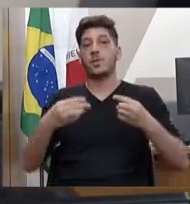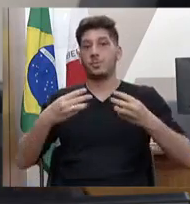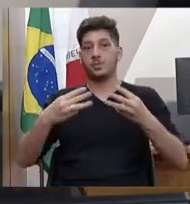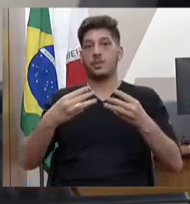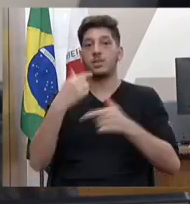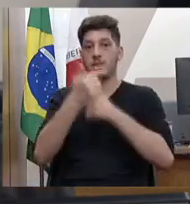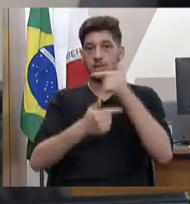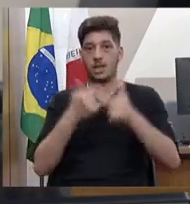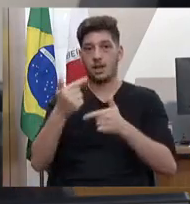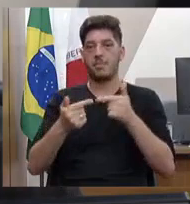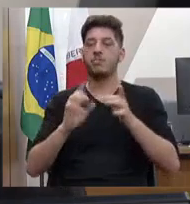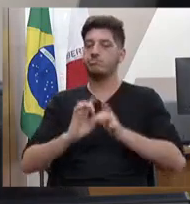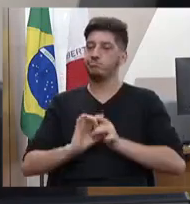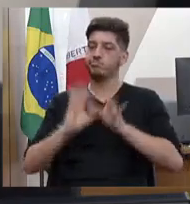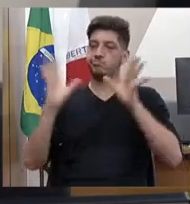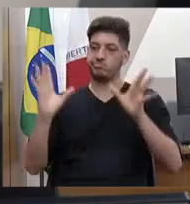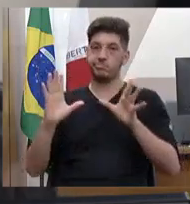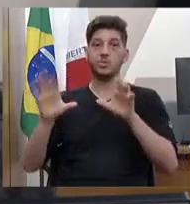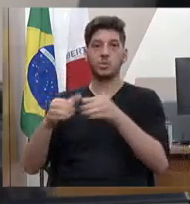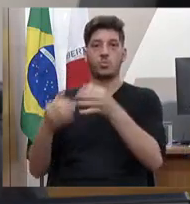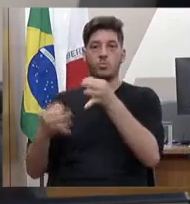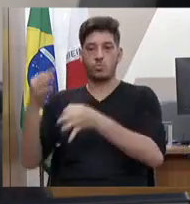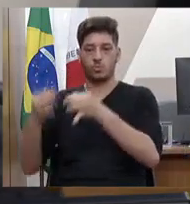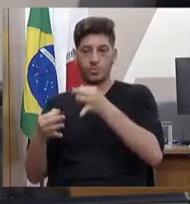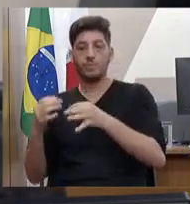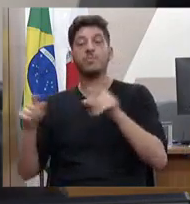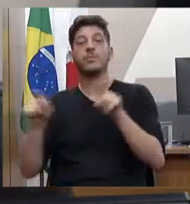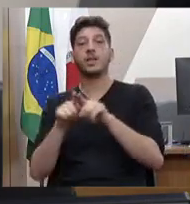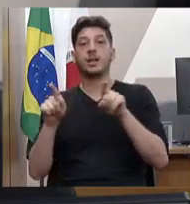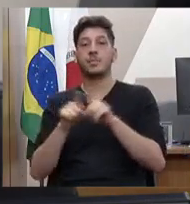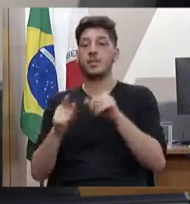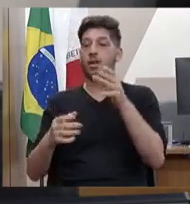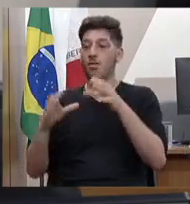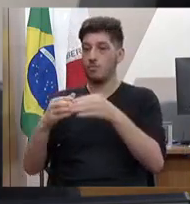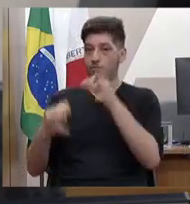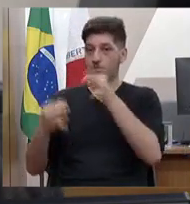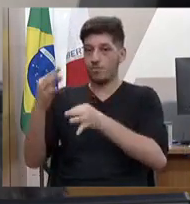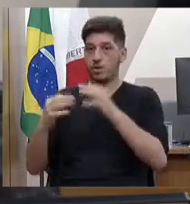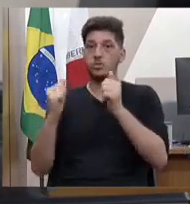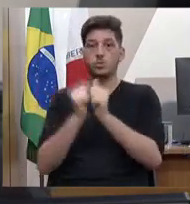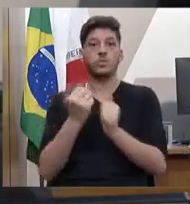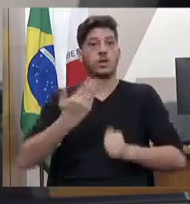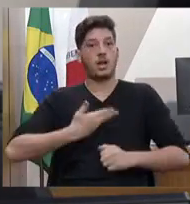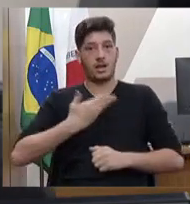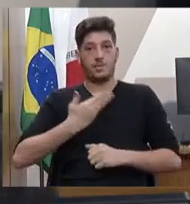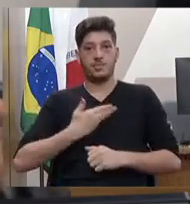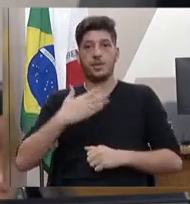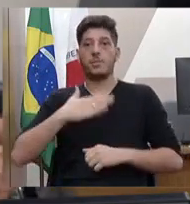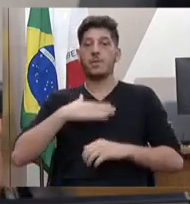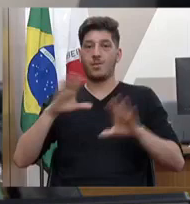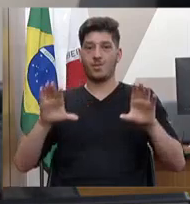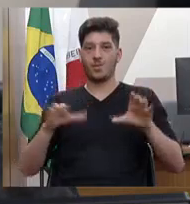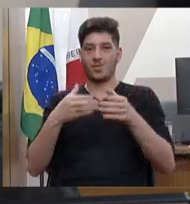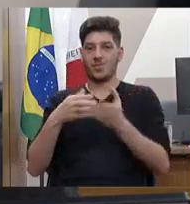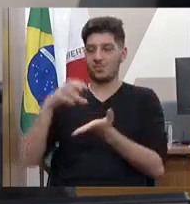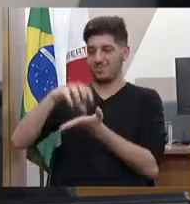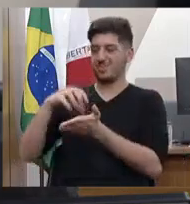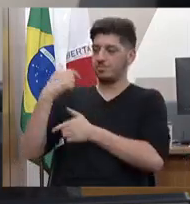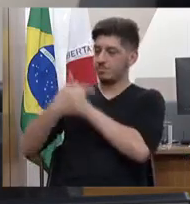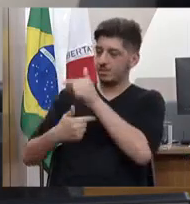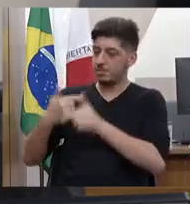à disposição do fórum quero integrar esse fórum com os nossos companheiros como meu gabinete como a